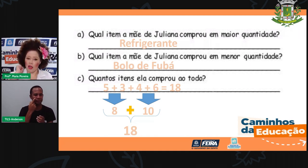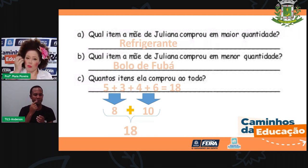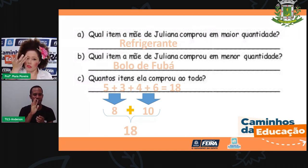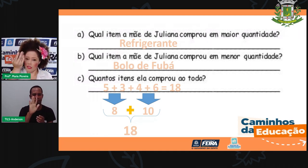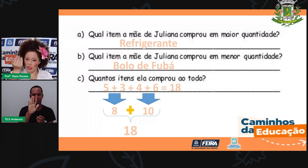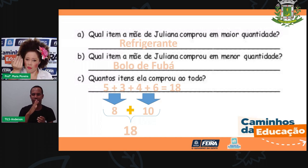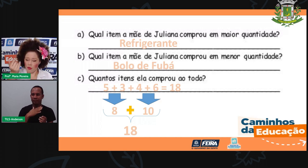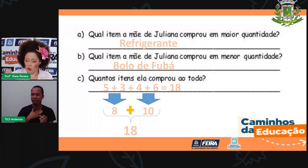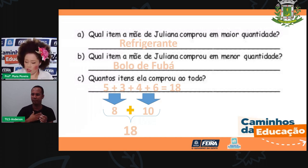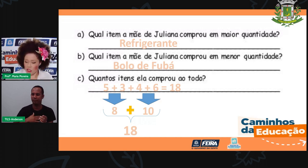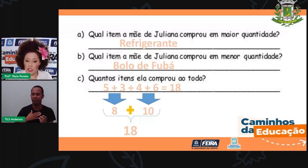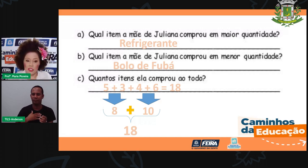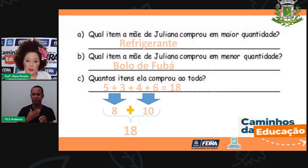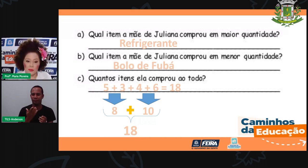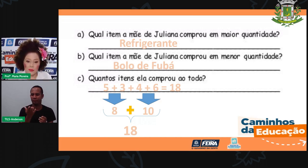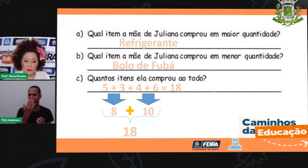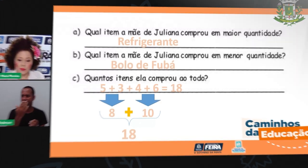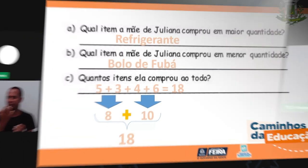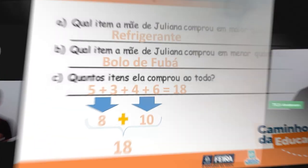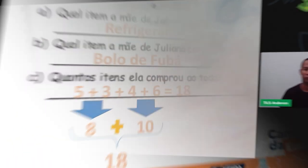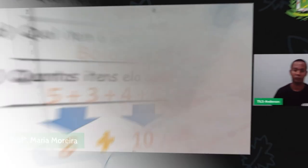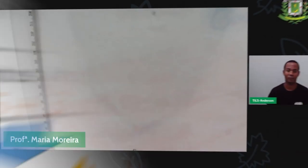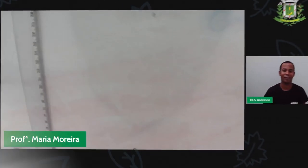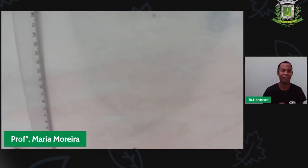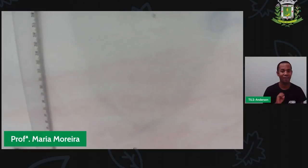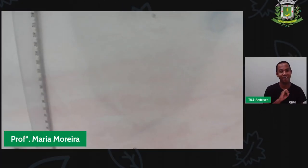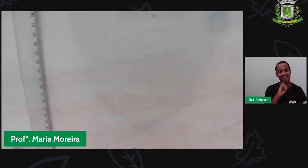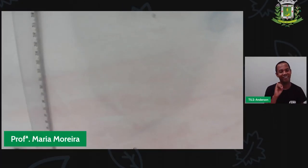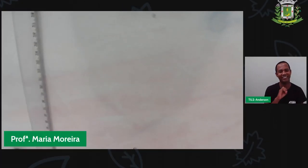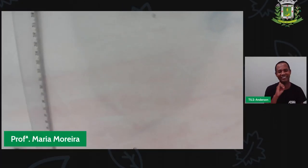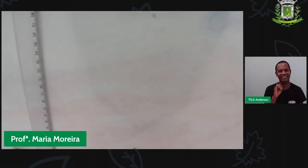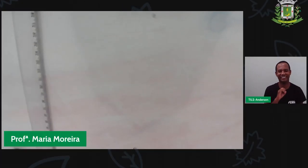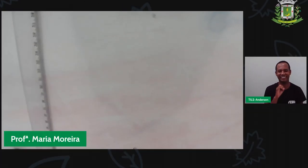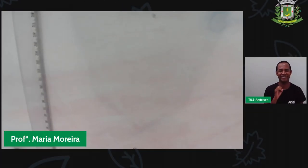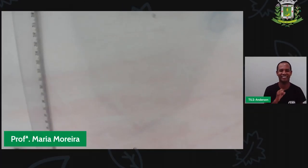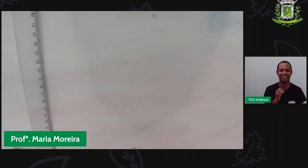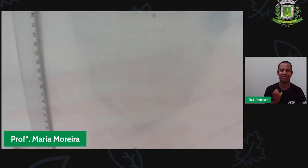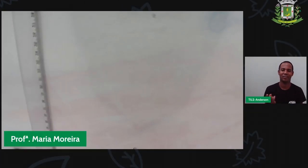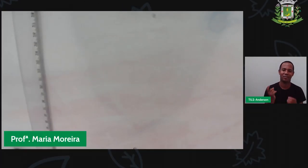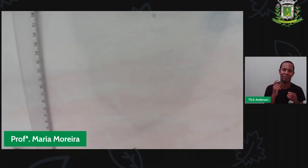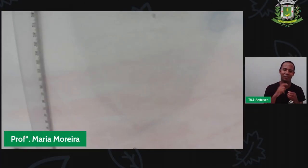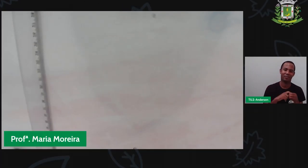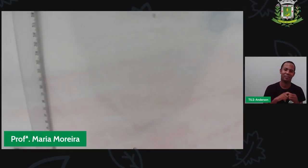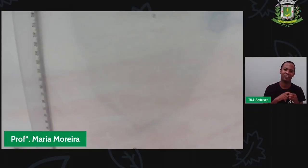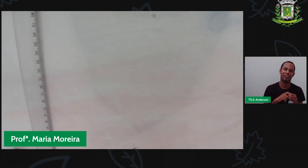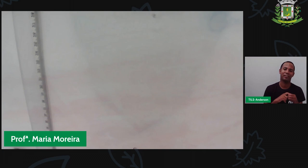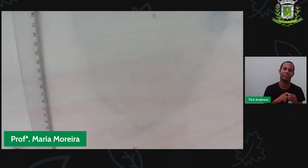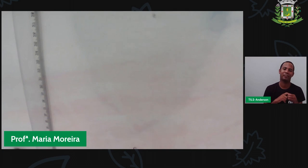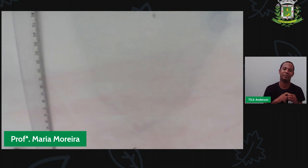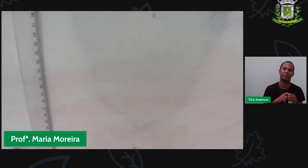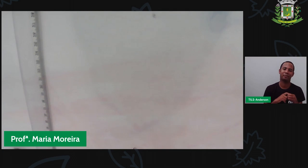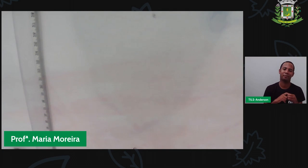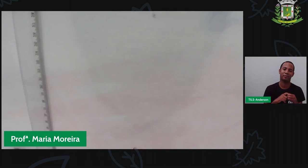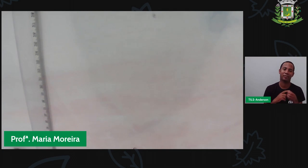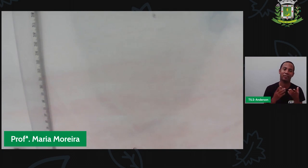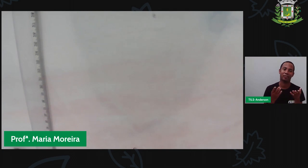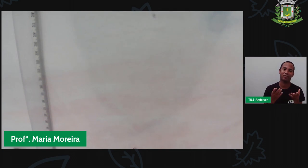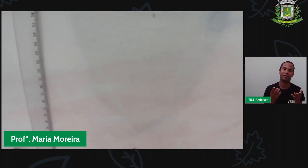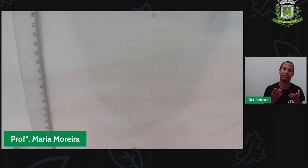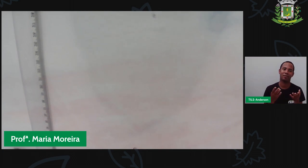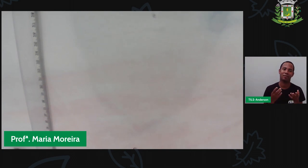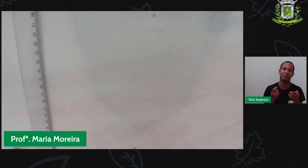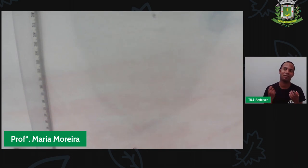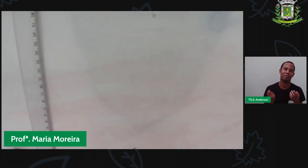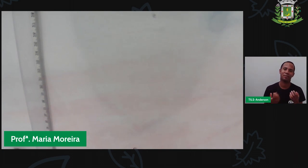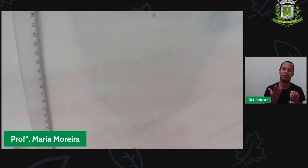Fiquem calmos e vem com a gente. Olá! Voltei, né? A mágica acontecendo. Aqui não